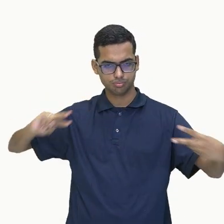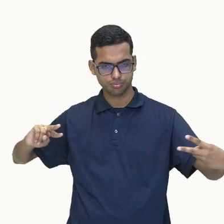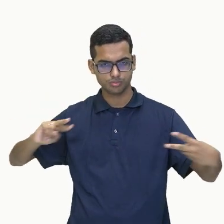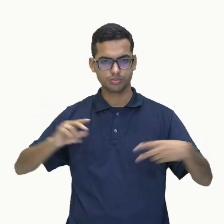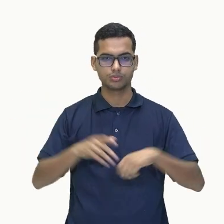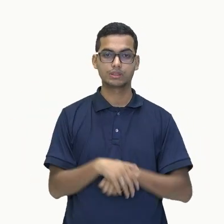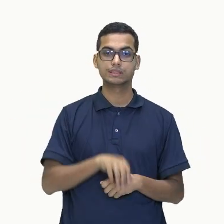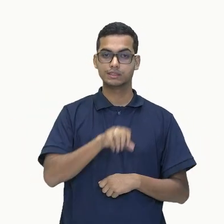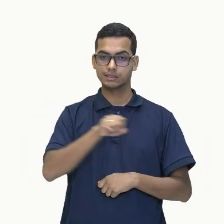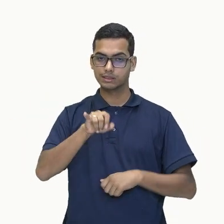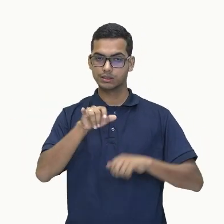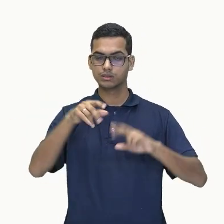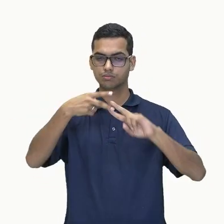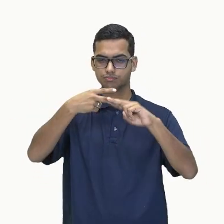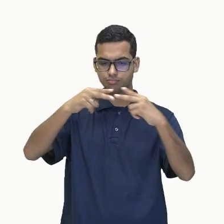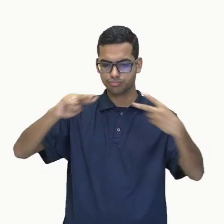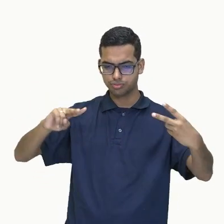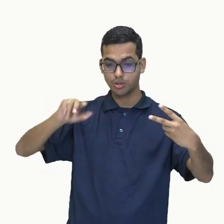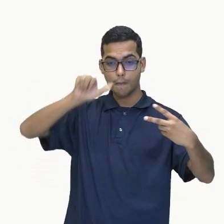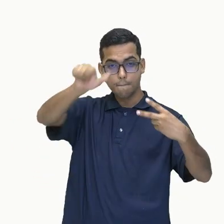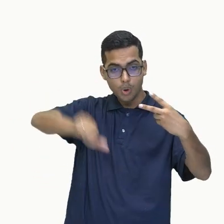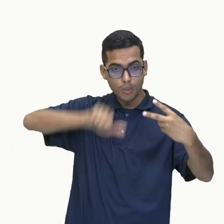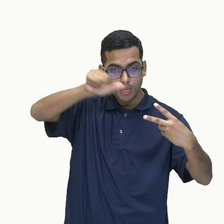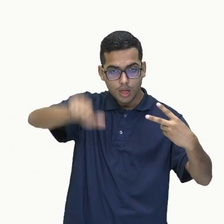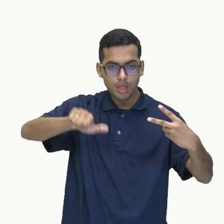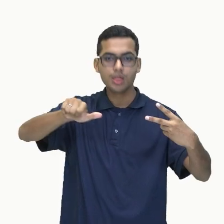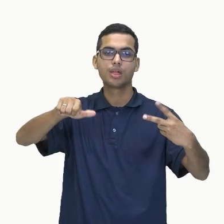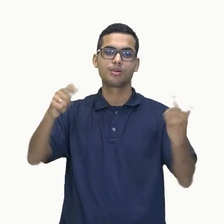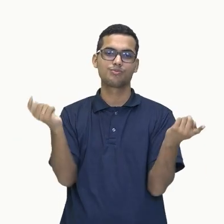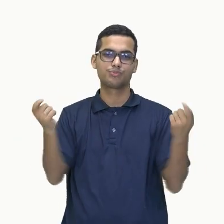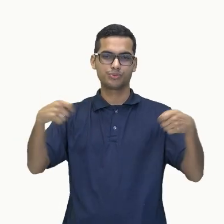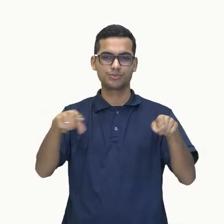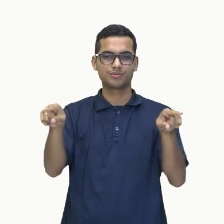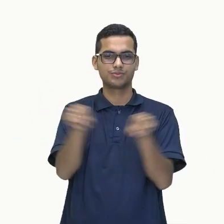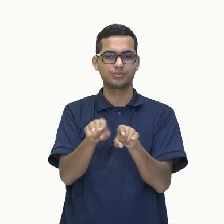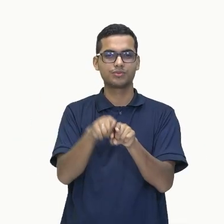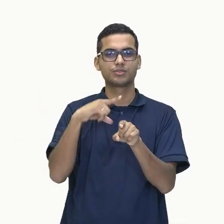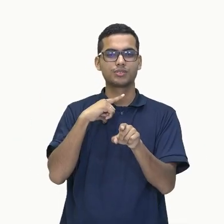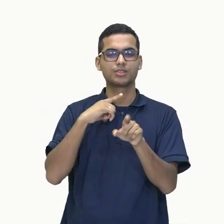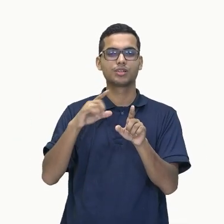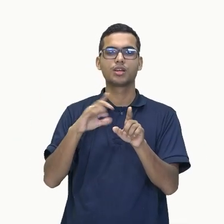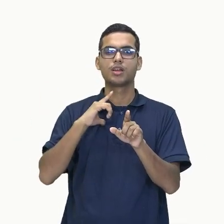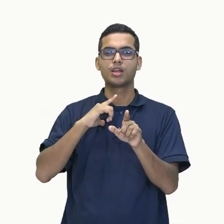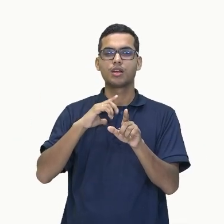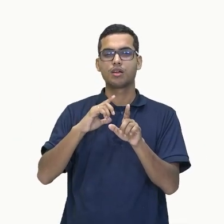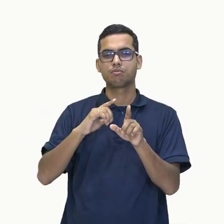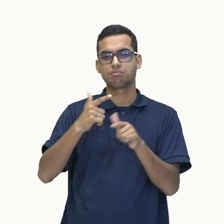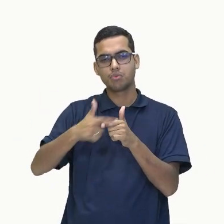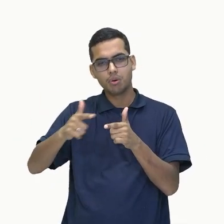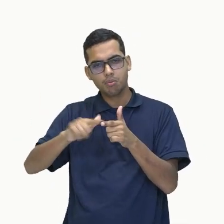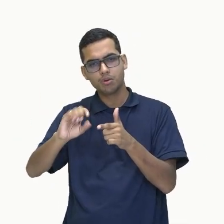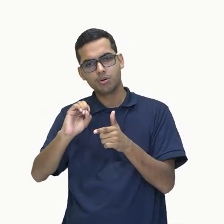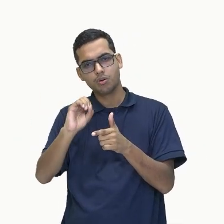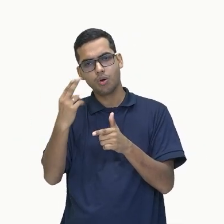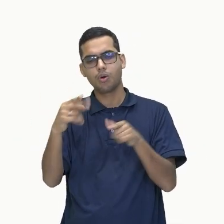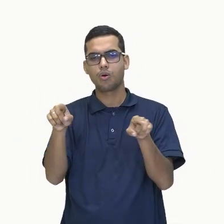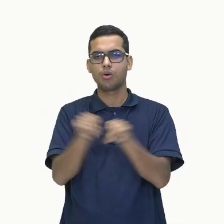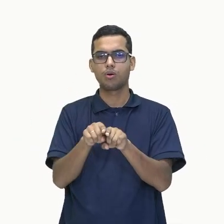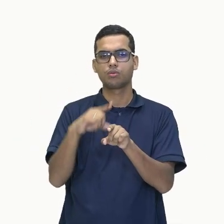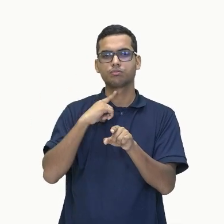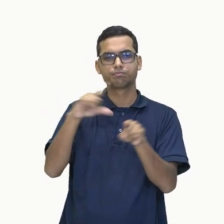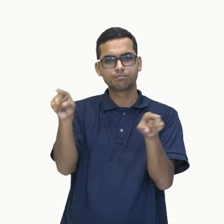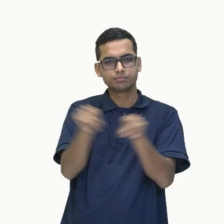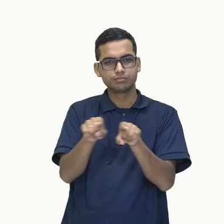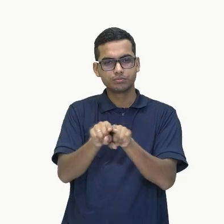disfunções, tá? Como na anemia falciforme, afetando o transporte de oxigênio.